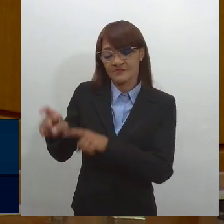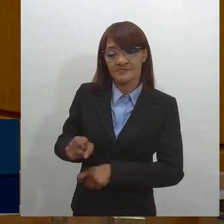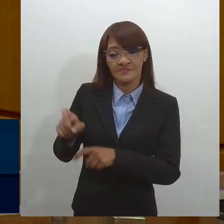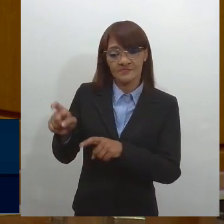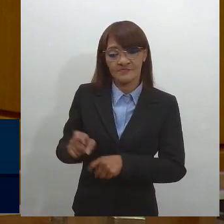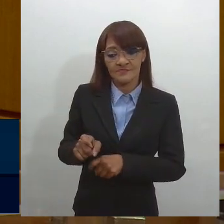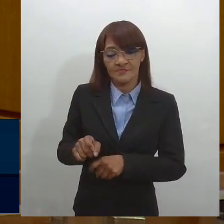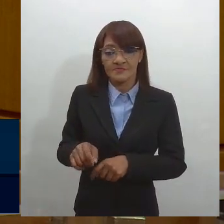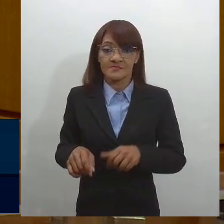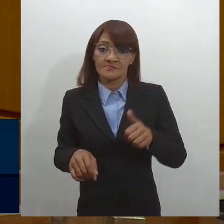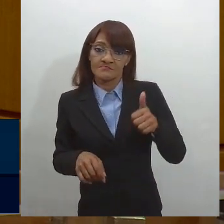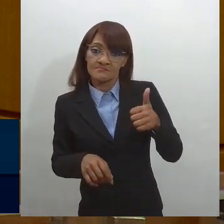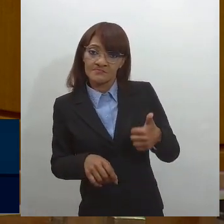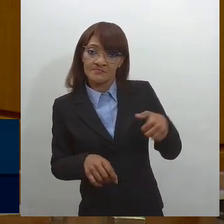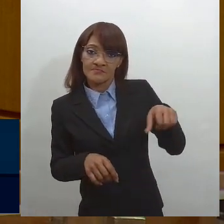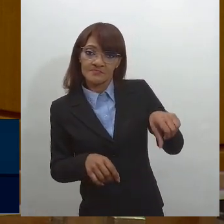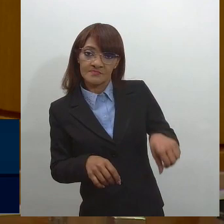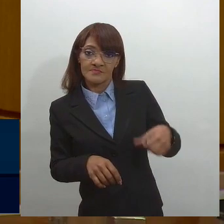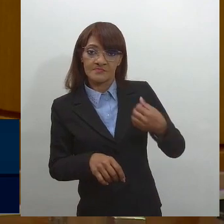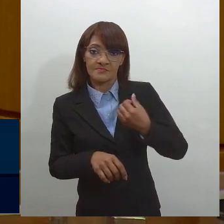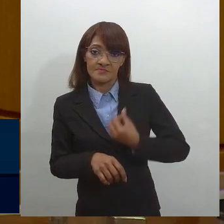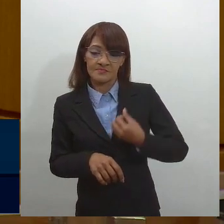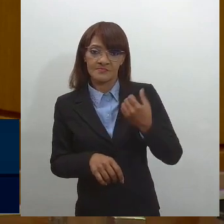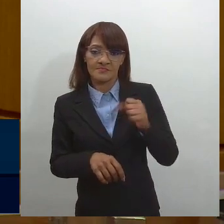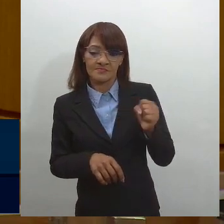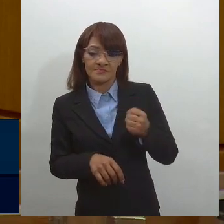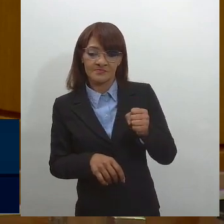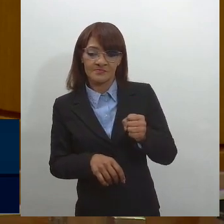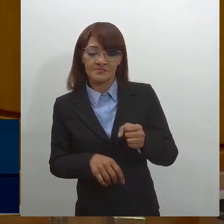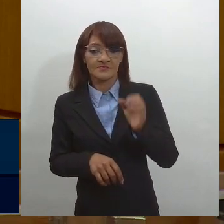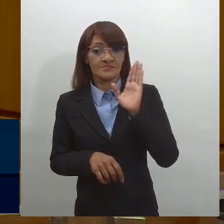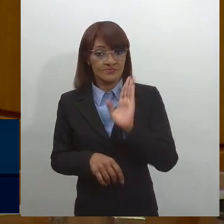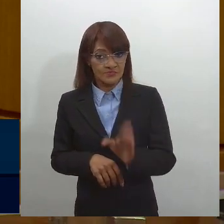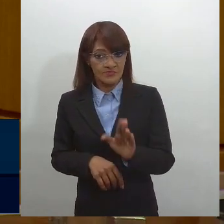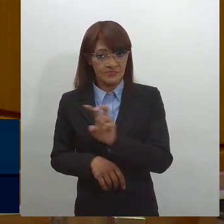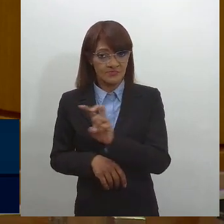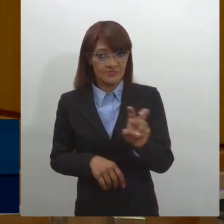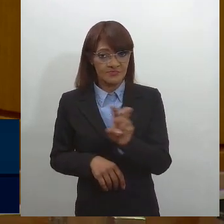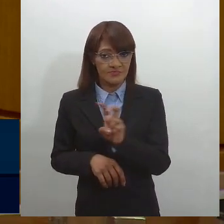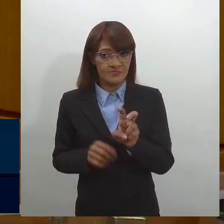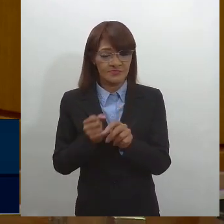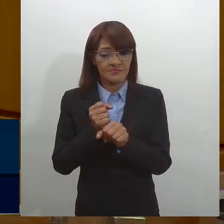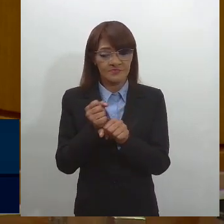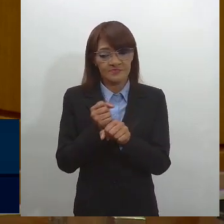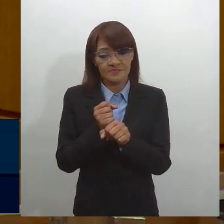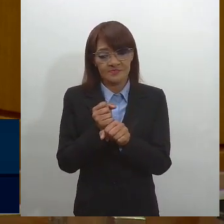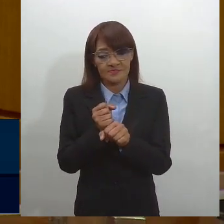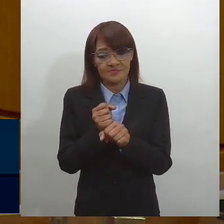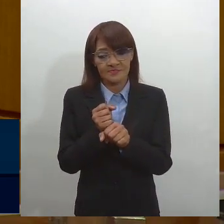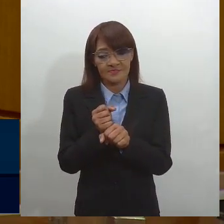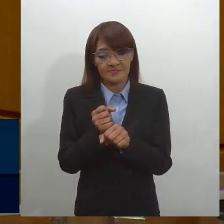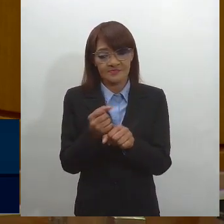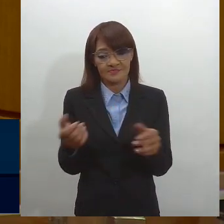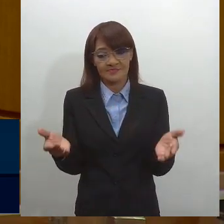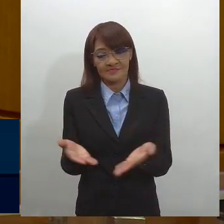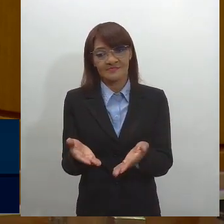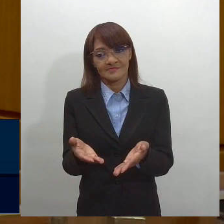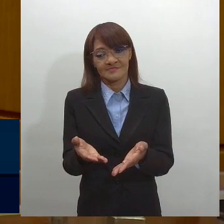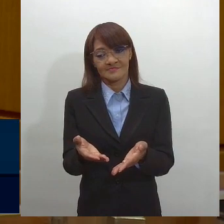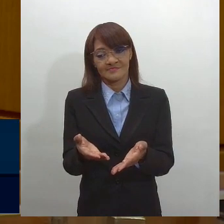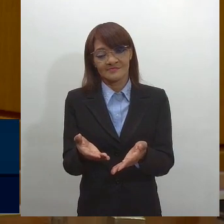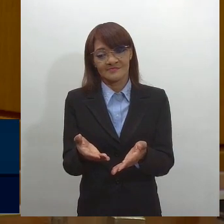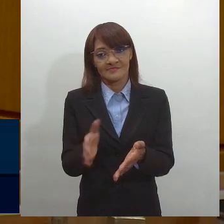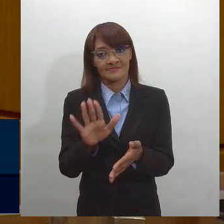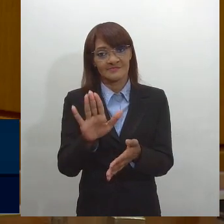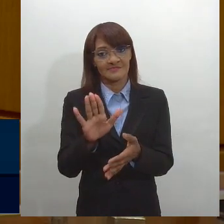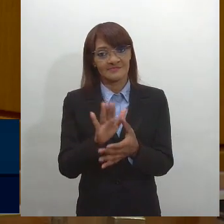1968, tem 55 anos. Água. o problema dos pipas no